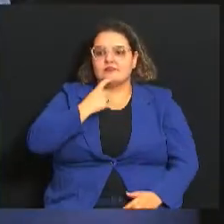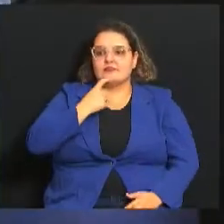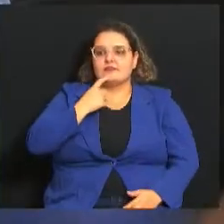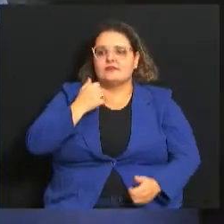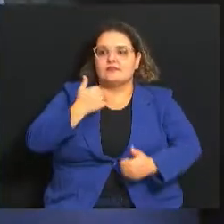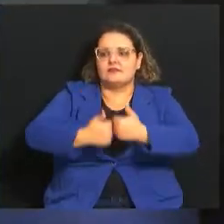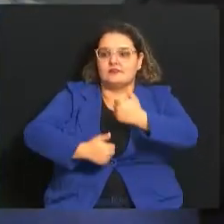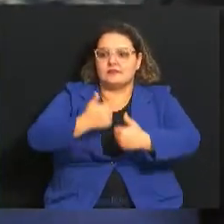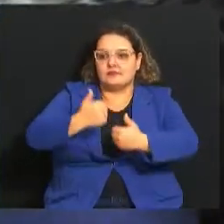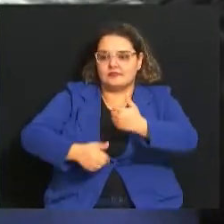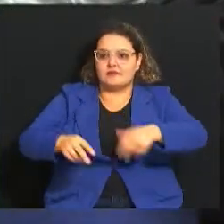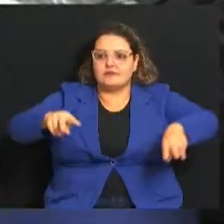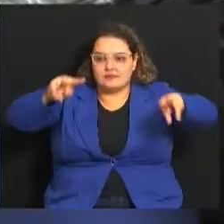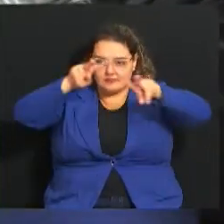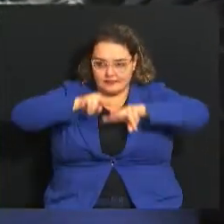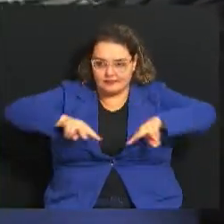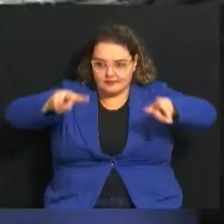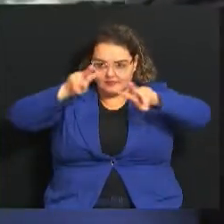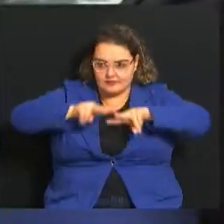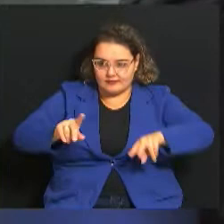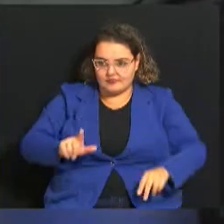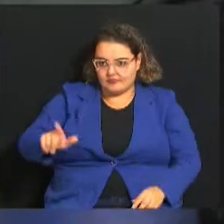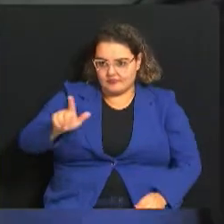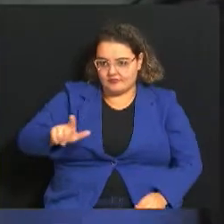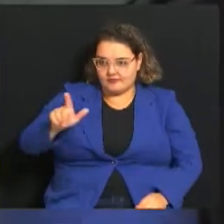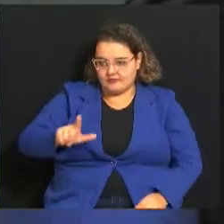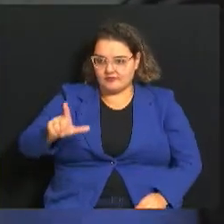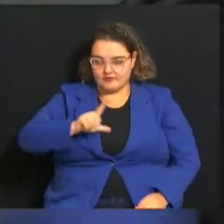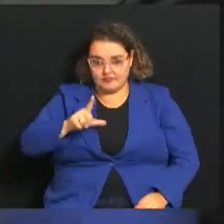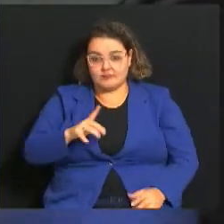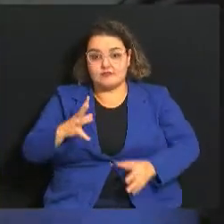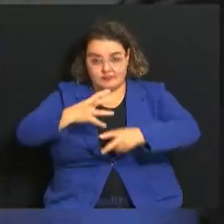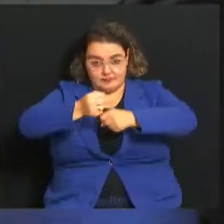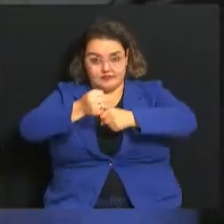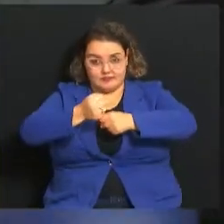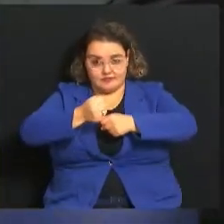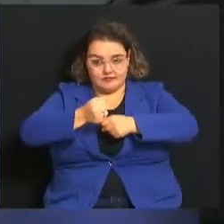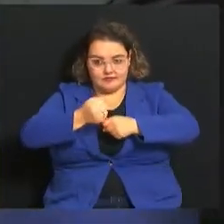pela visibilidade, obviamente, tem a força da mensagem.